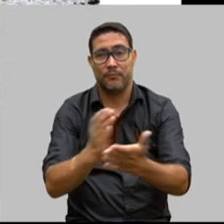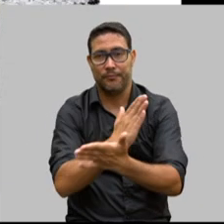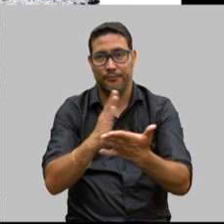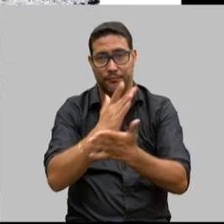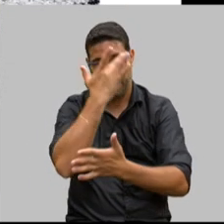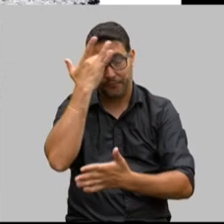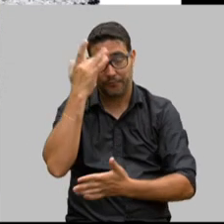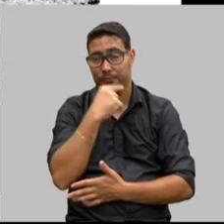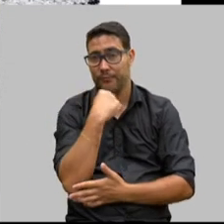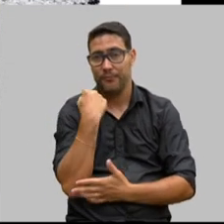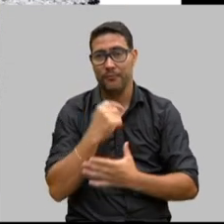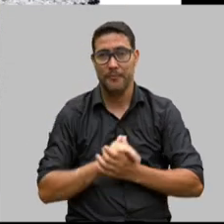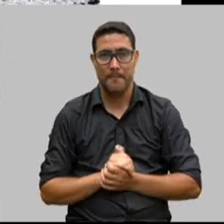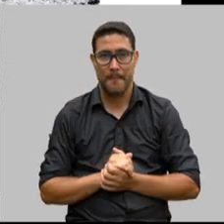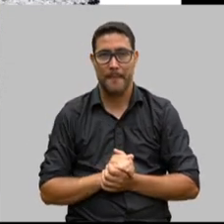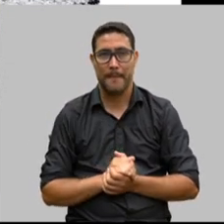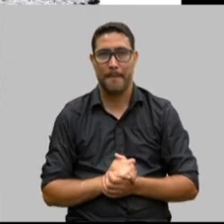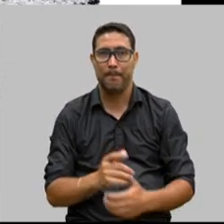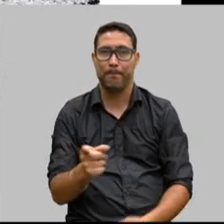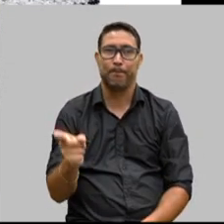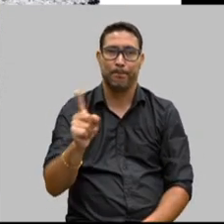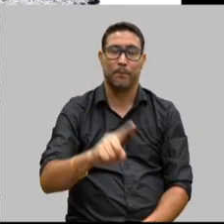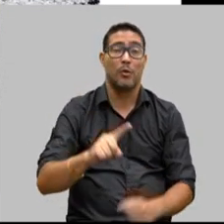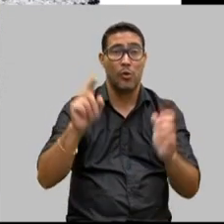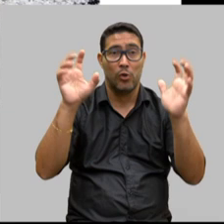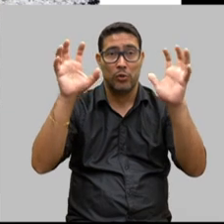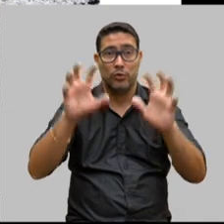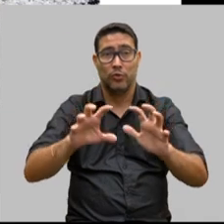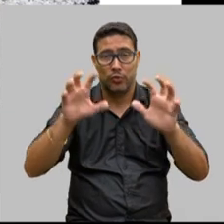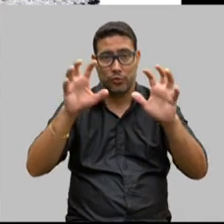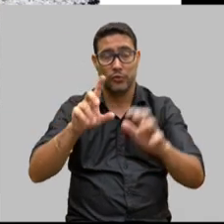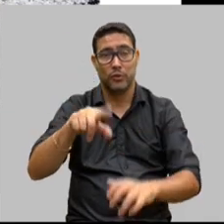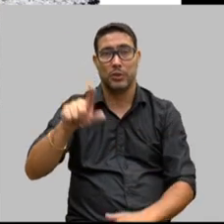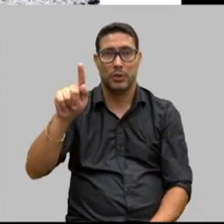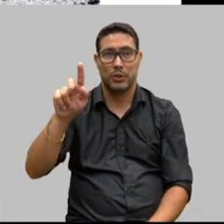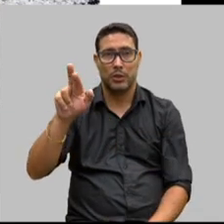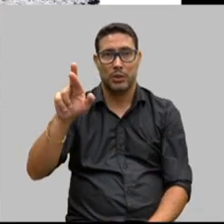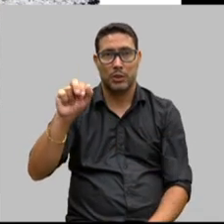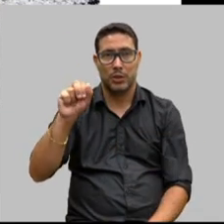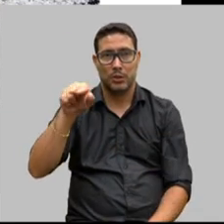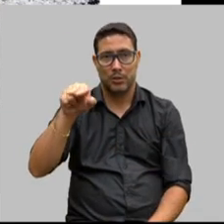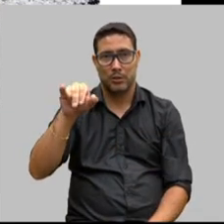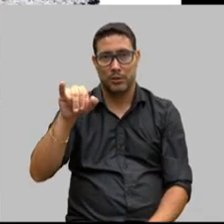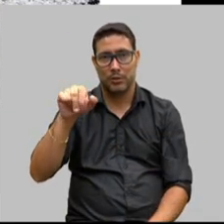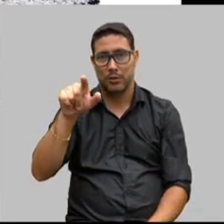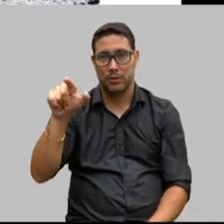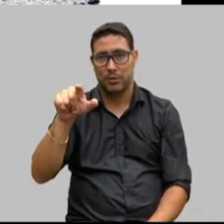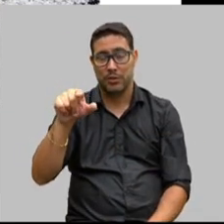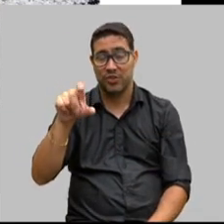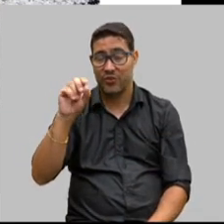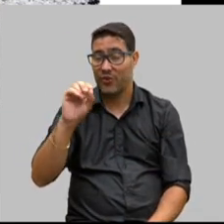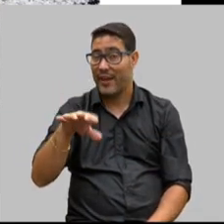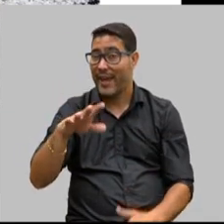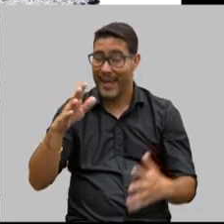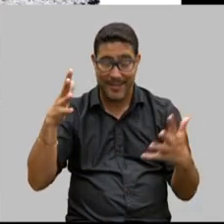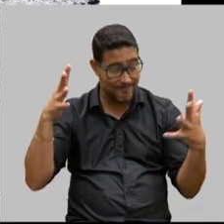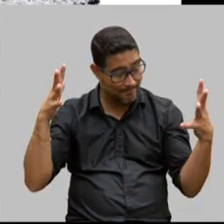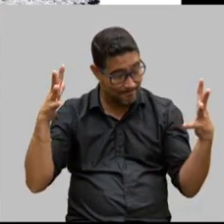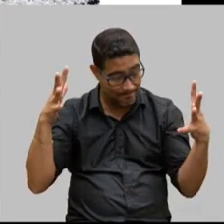Chuvas e granizo. Granizo é extremamente prejudicial para a agricultura, para